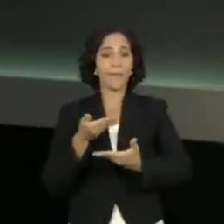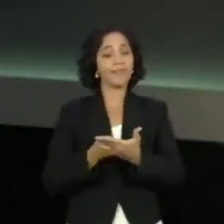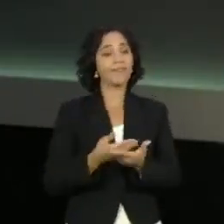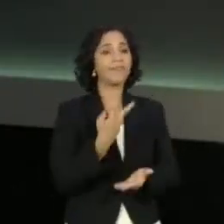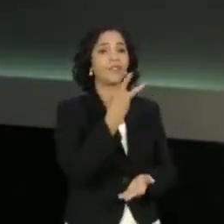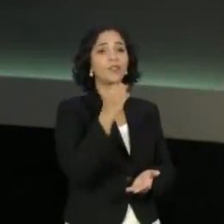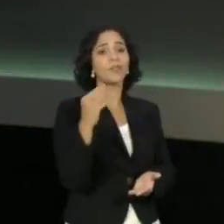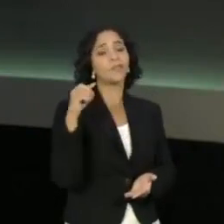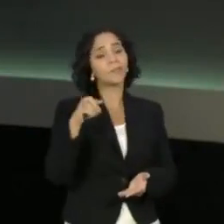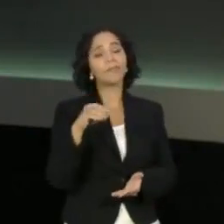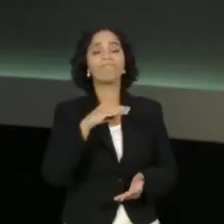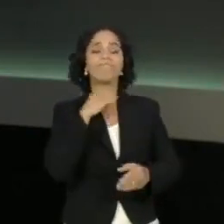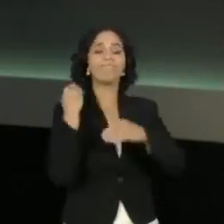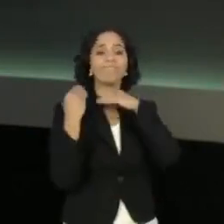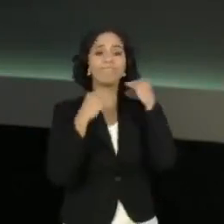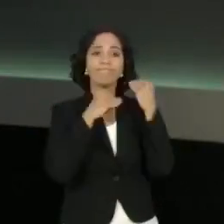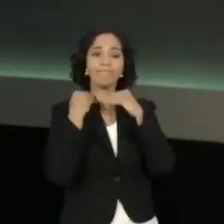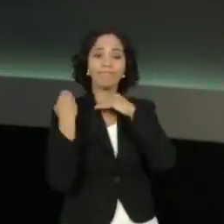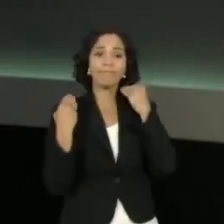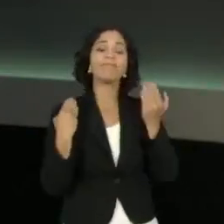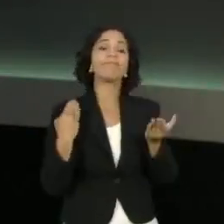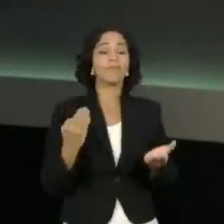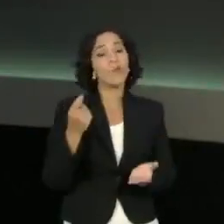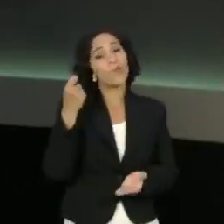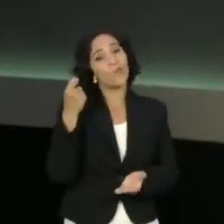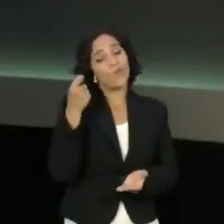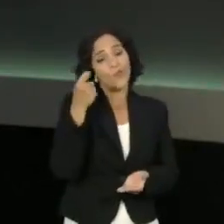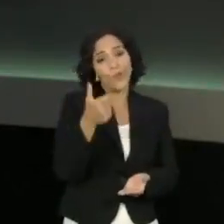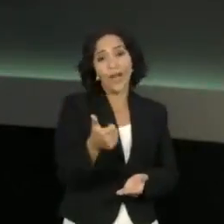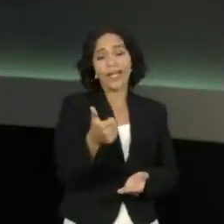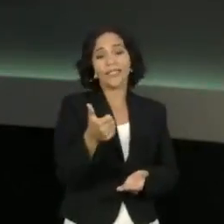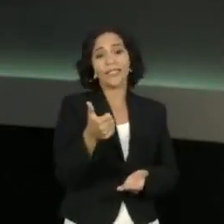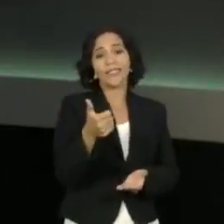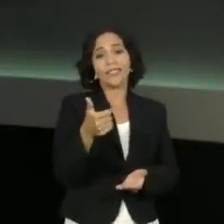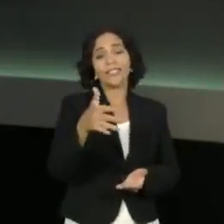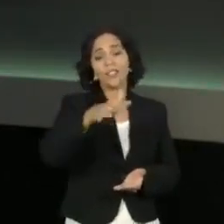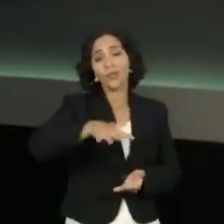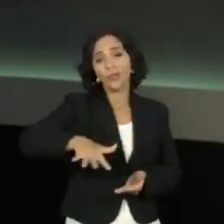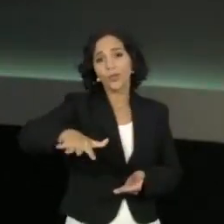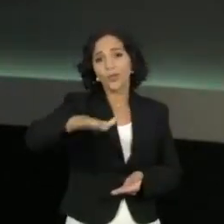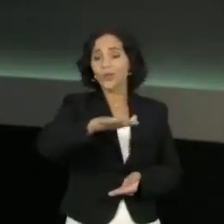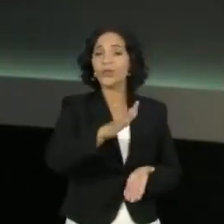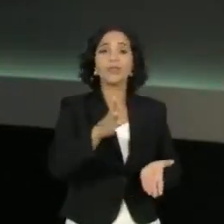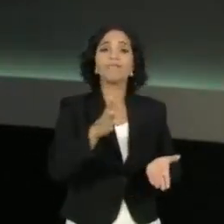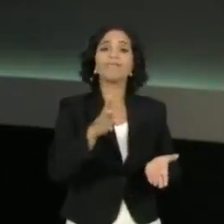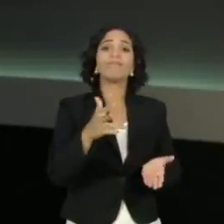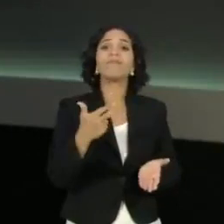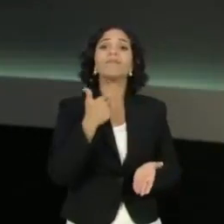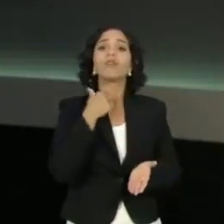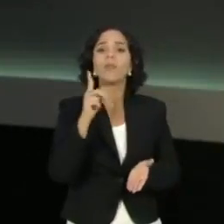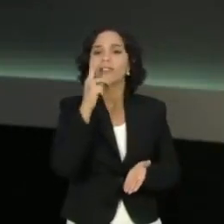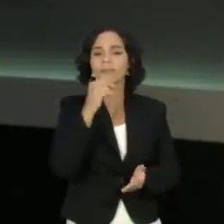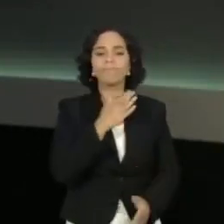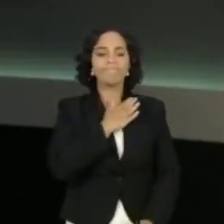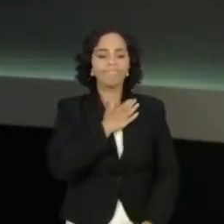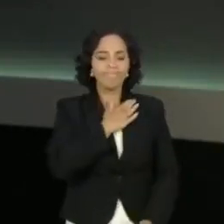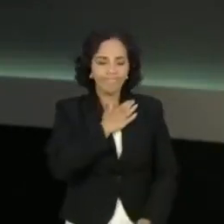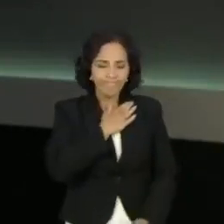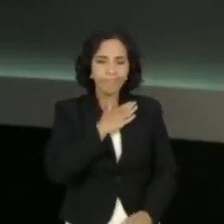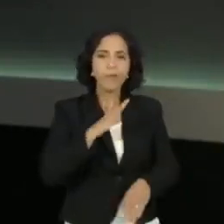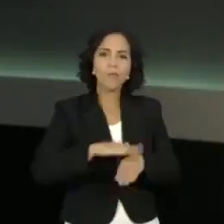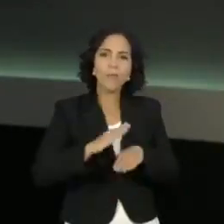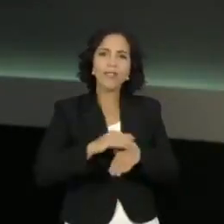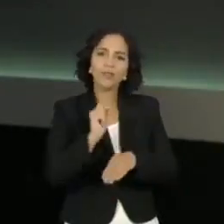mil mortes e quase todas sem a possibilidade de vivenciar o luto para